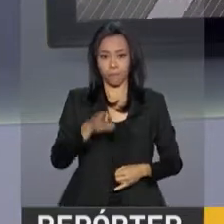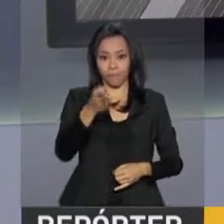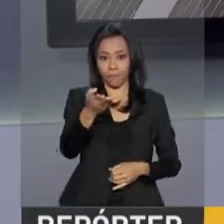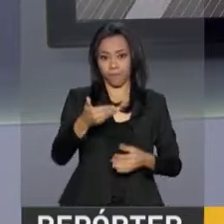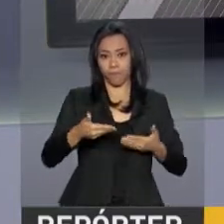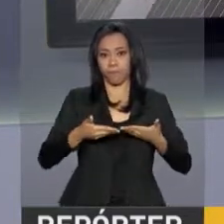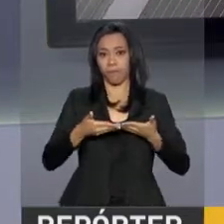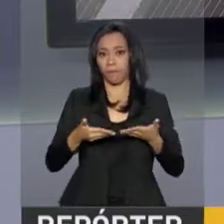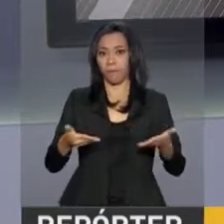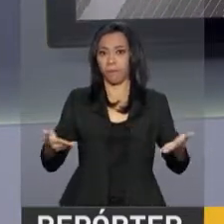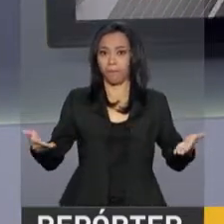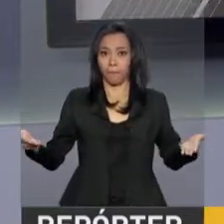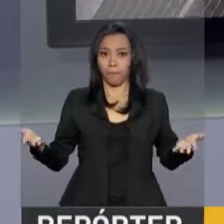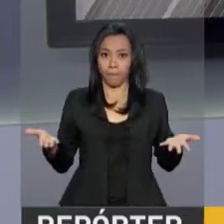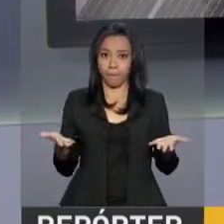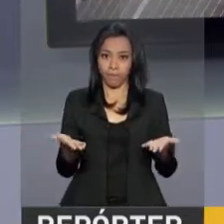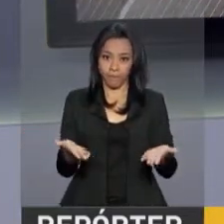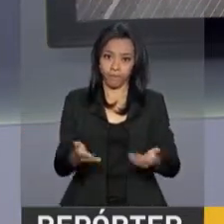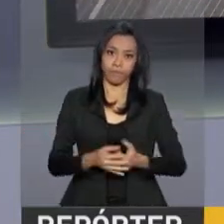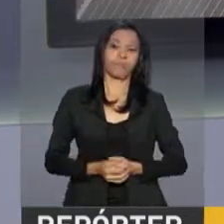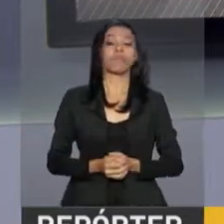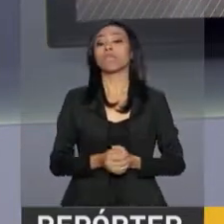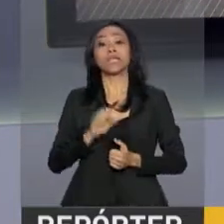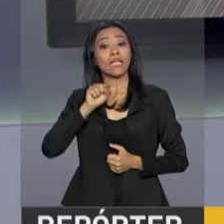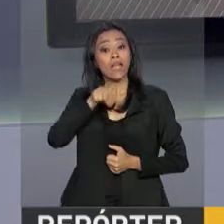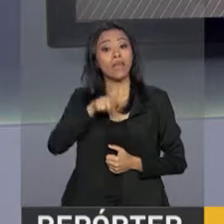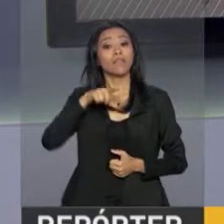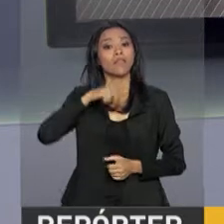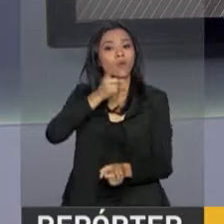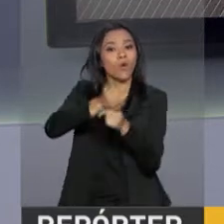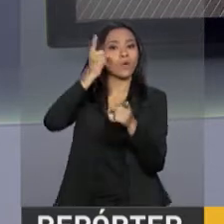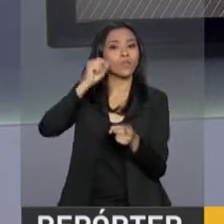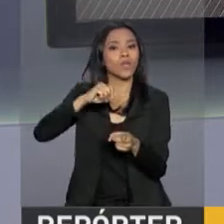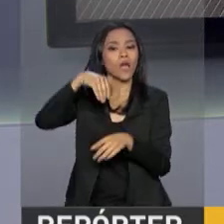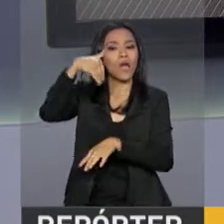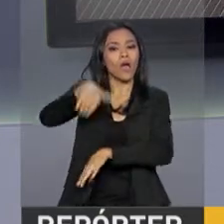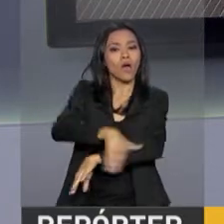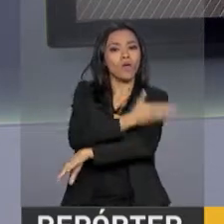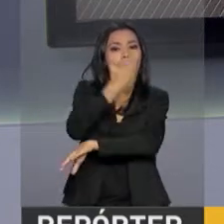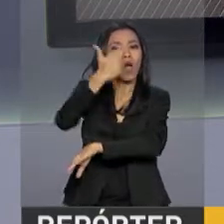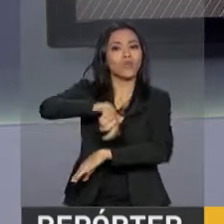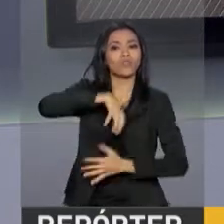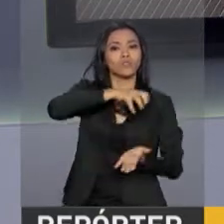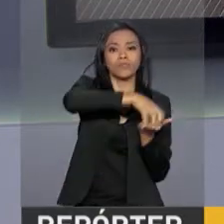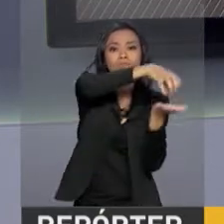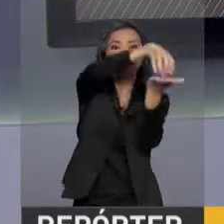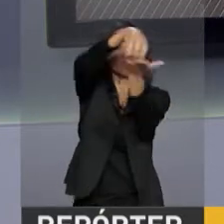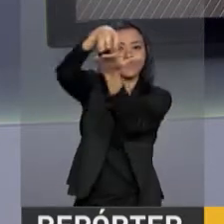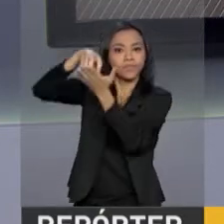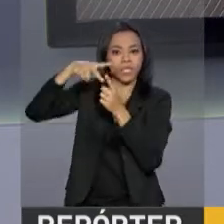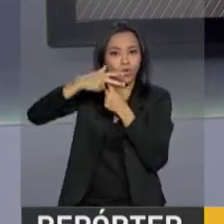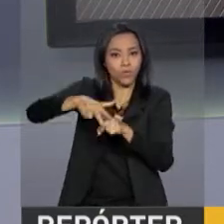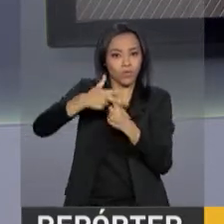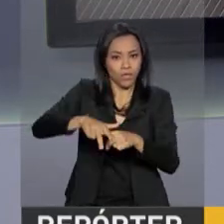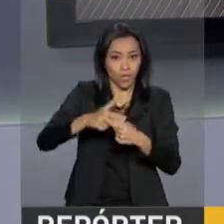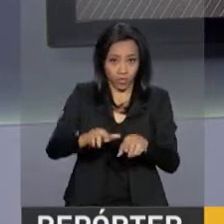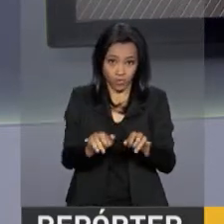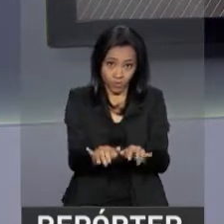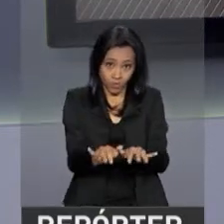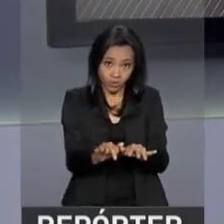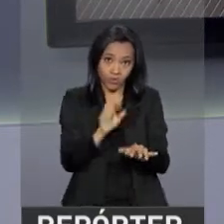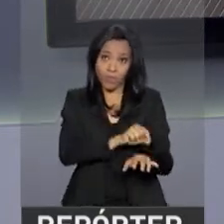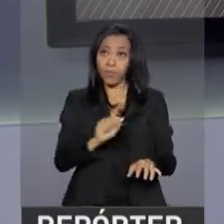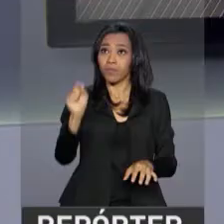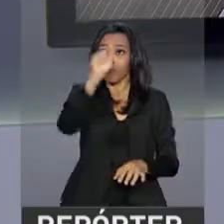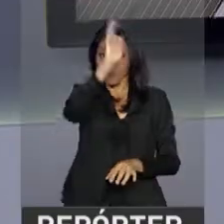e inovações e comunicações lá você também encontra os endereços do centro de recondicionamento de computadores espalhados